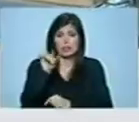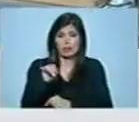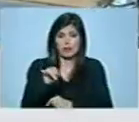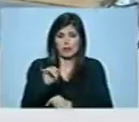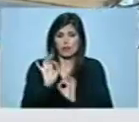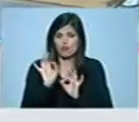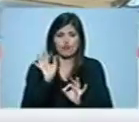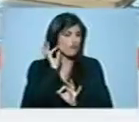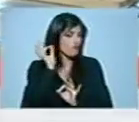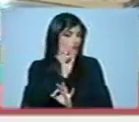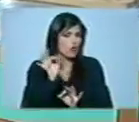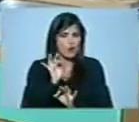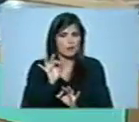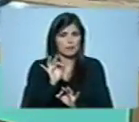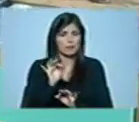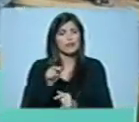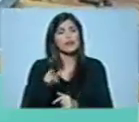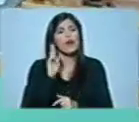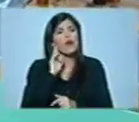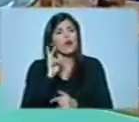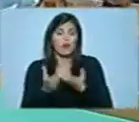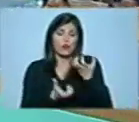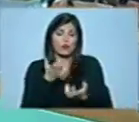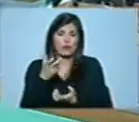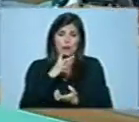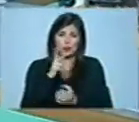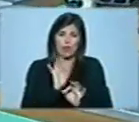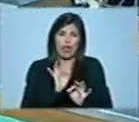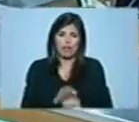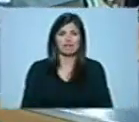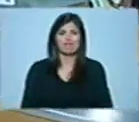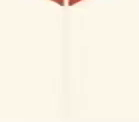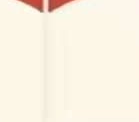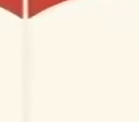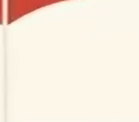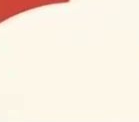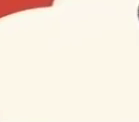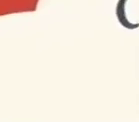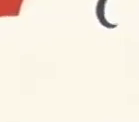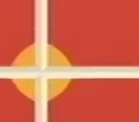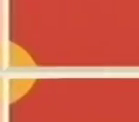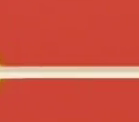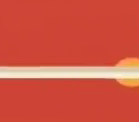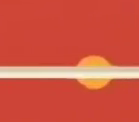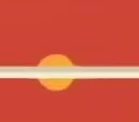Top! Tesouro de origem portuguesa, o cozido à portuguesa. Nham, nham. Obrigada.